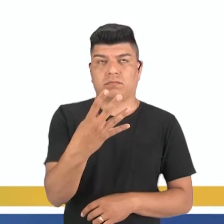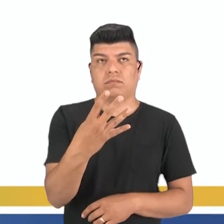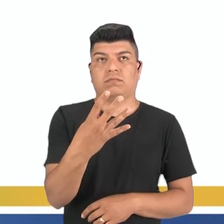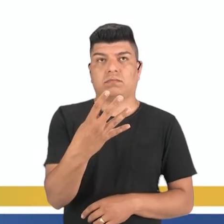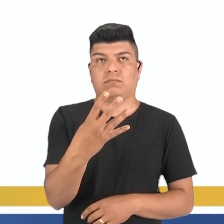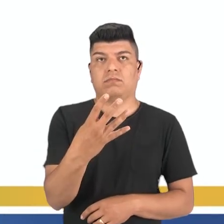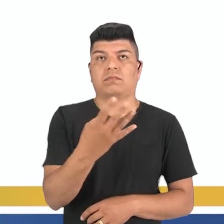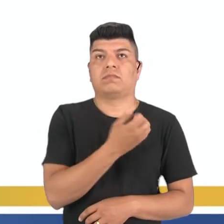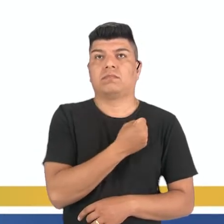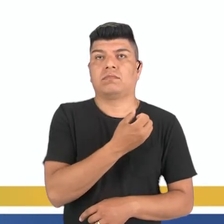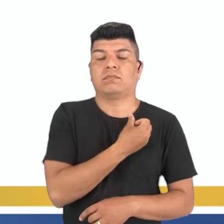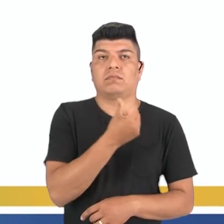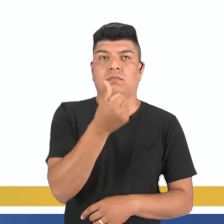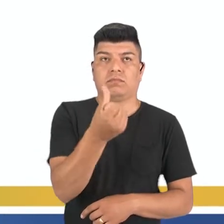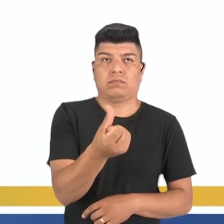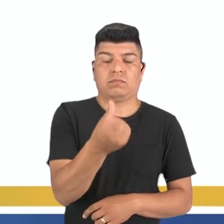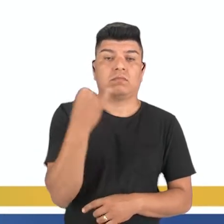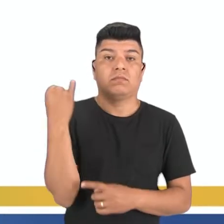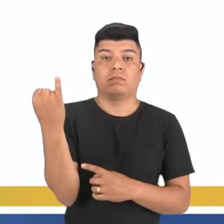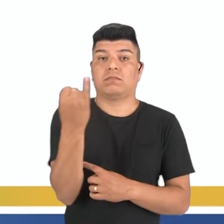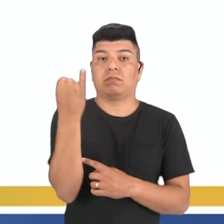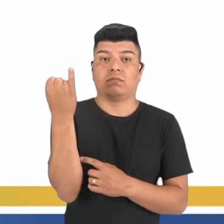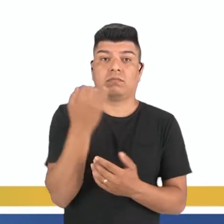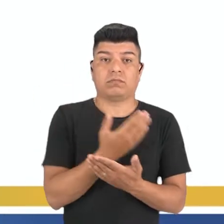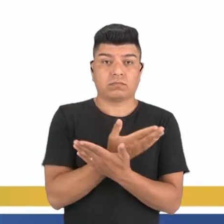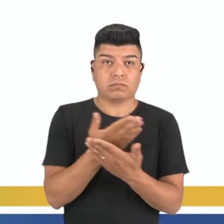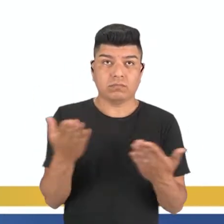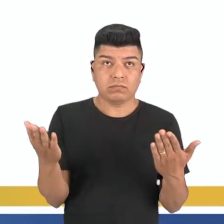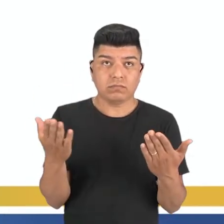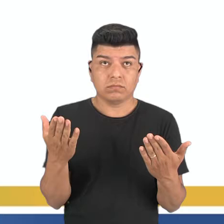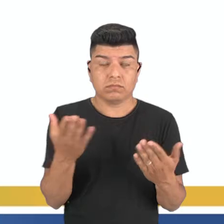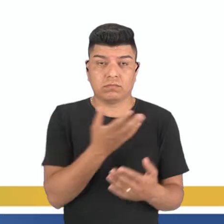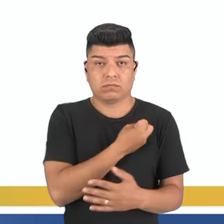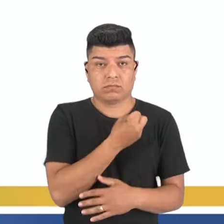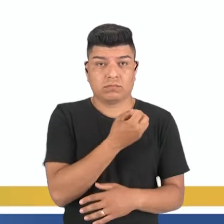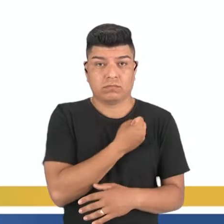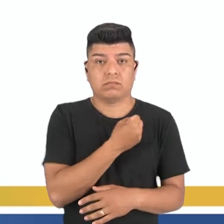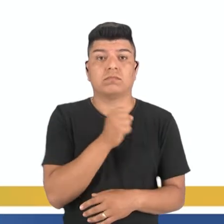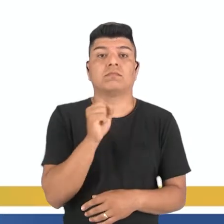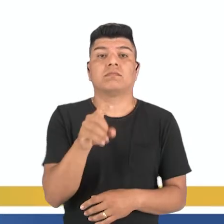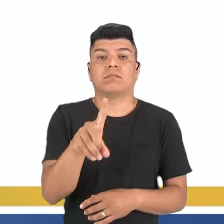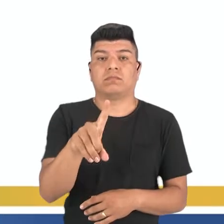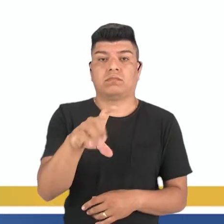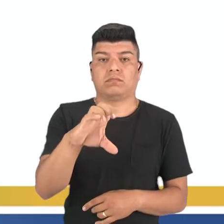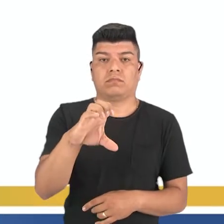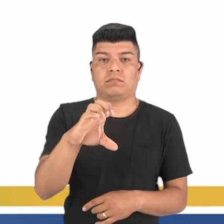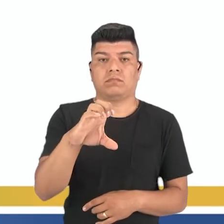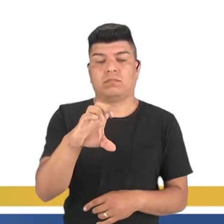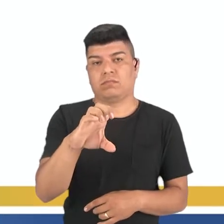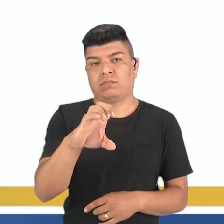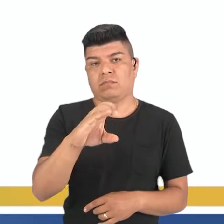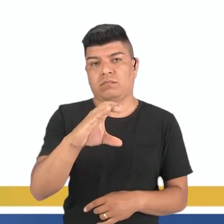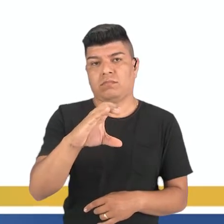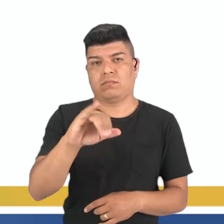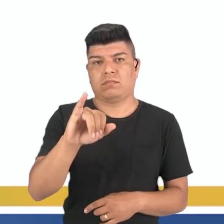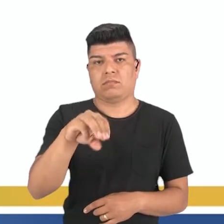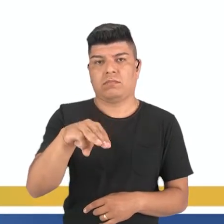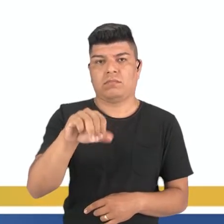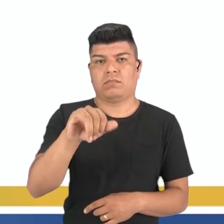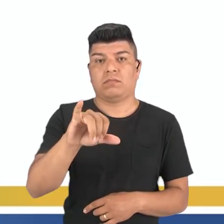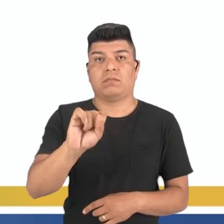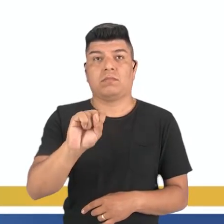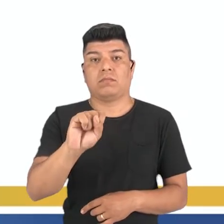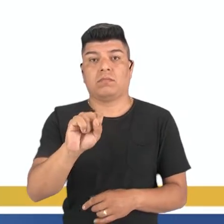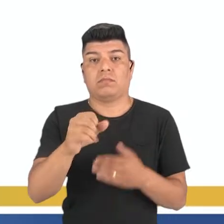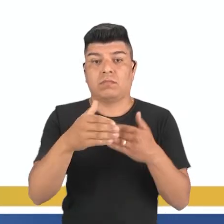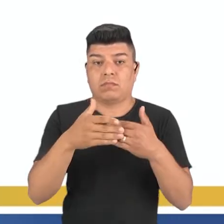o 6. Uma coisa importante, pessoal, dizer sobre esses números decimais é que as casas decimais são contadas